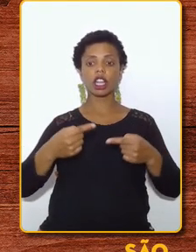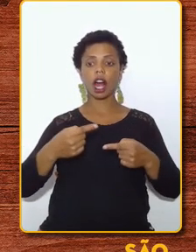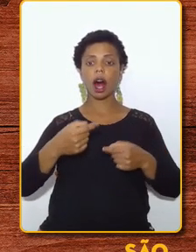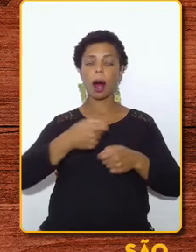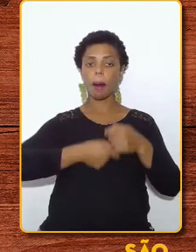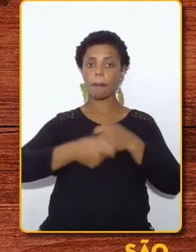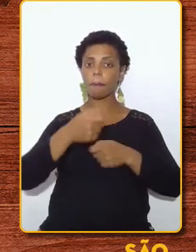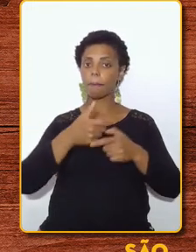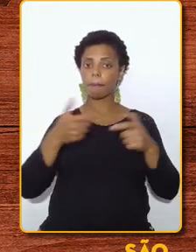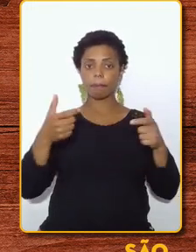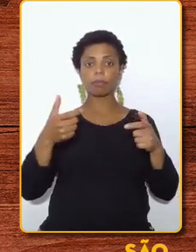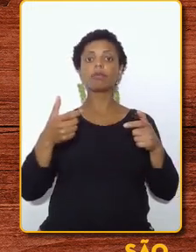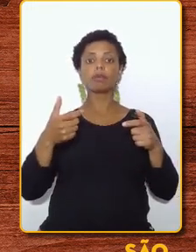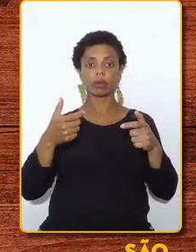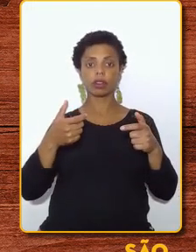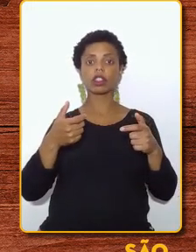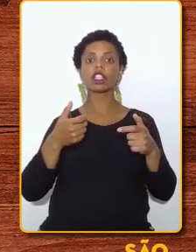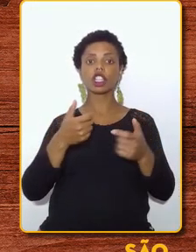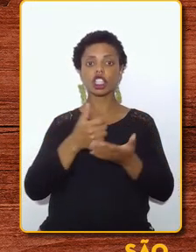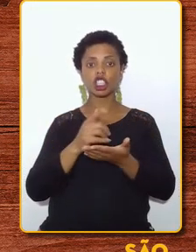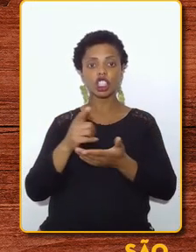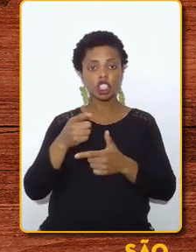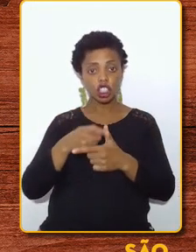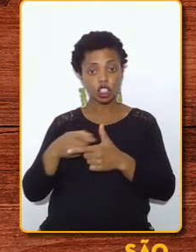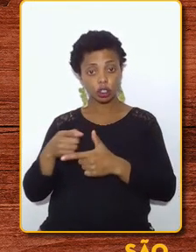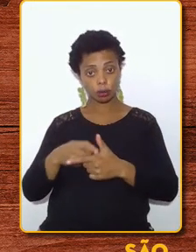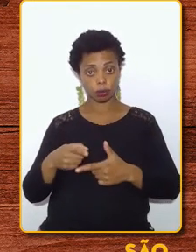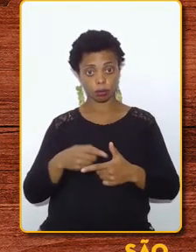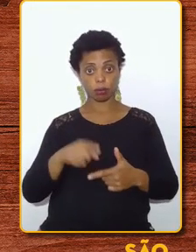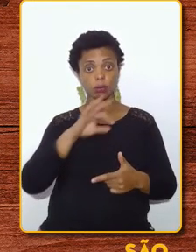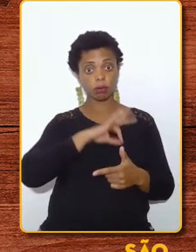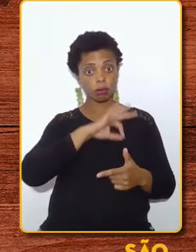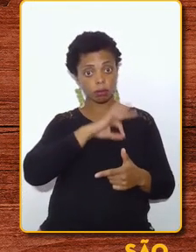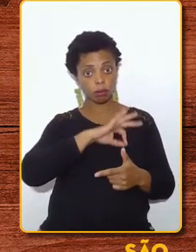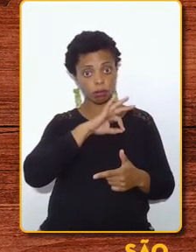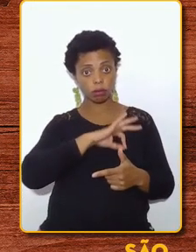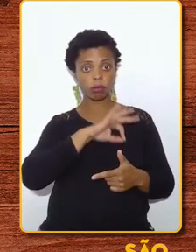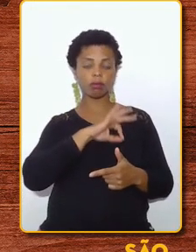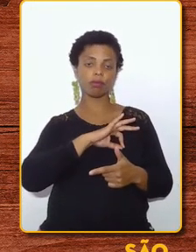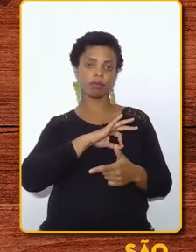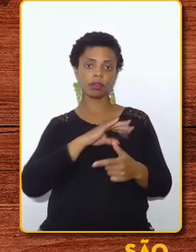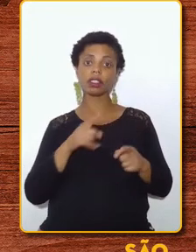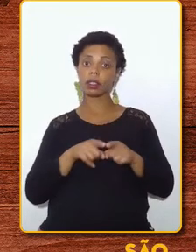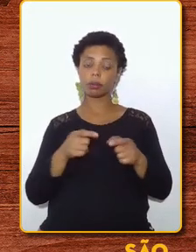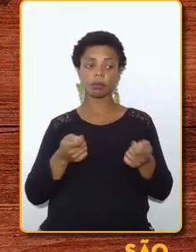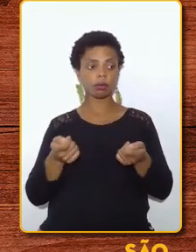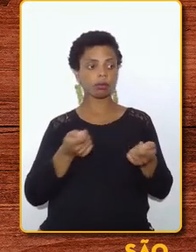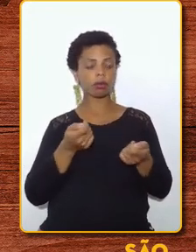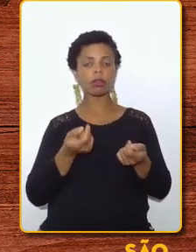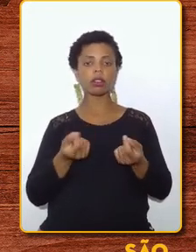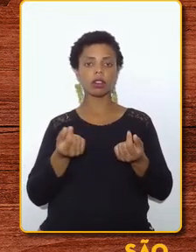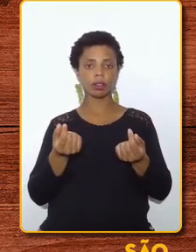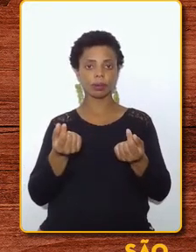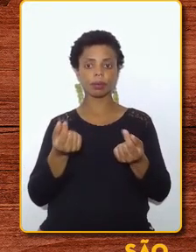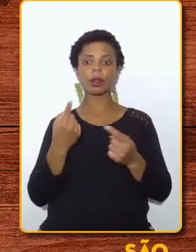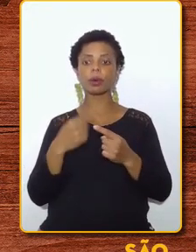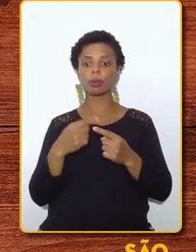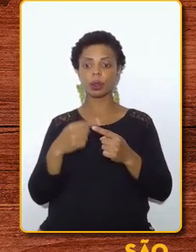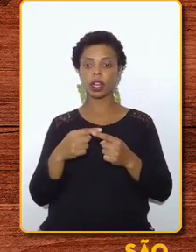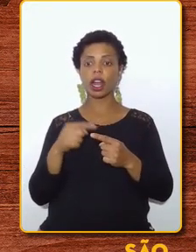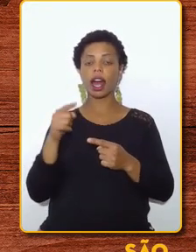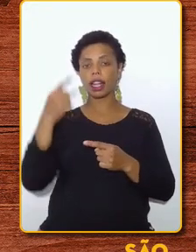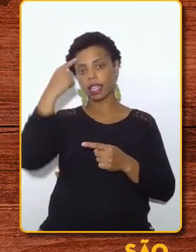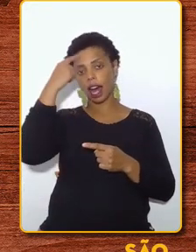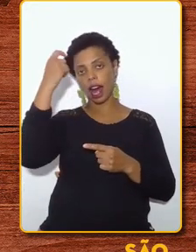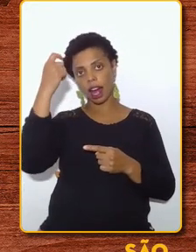renda e controle monetário. Até porque aquela ideia de que o agronegócio traz dólar